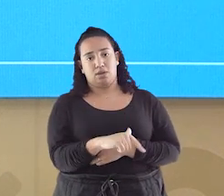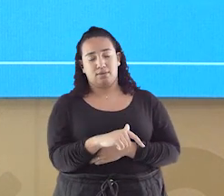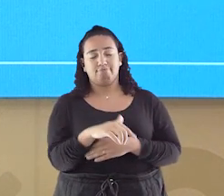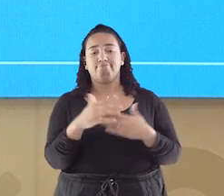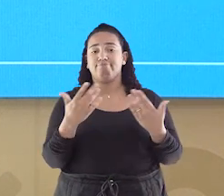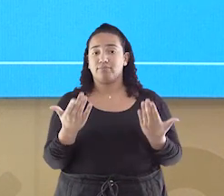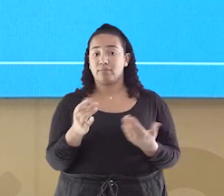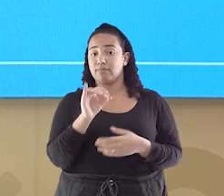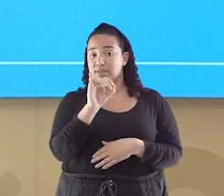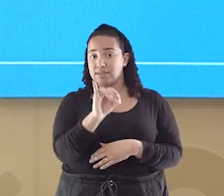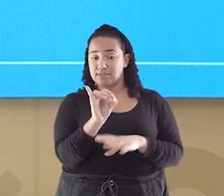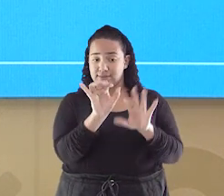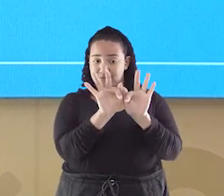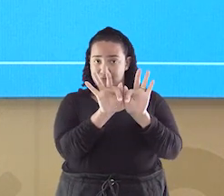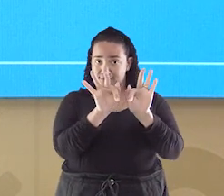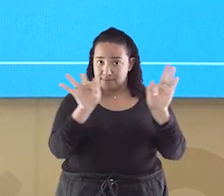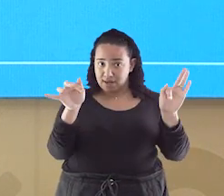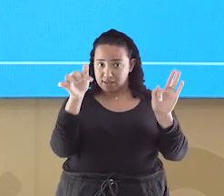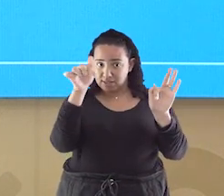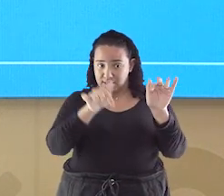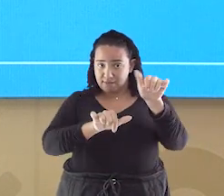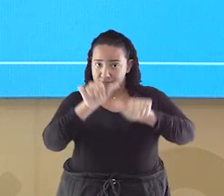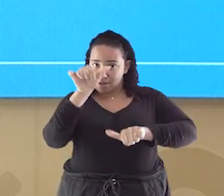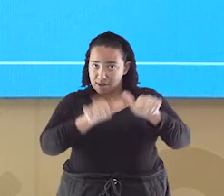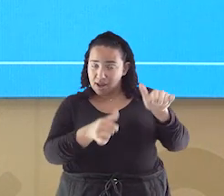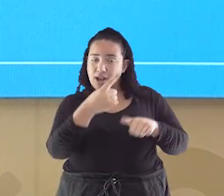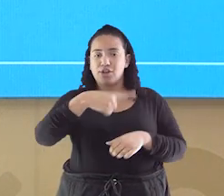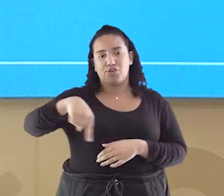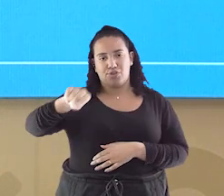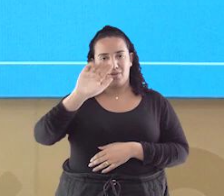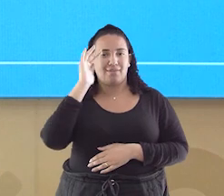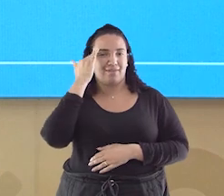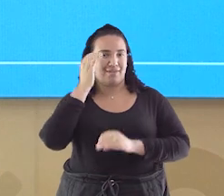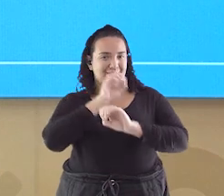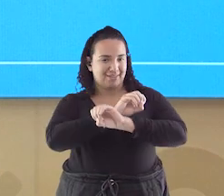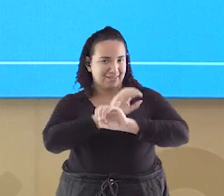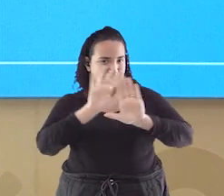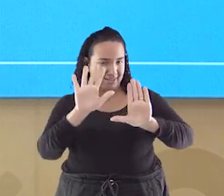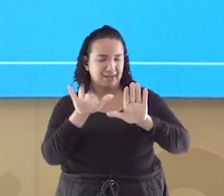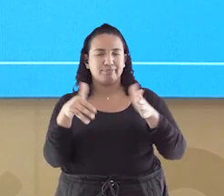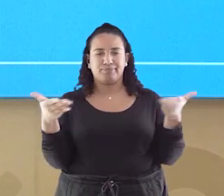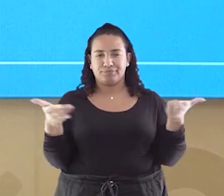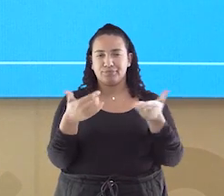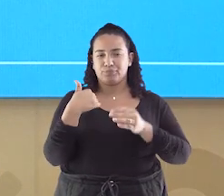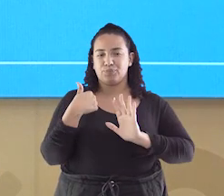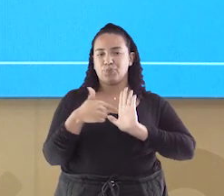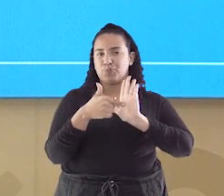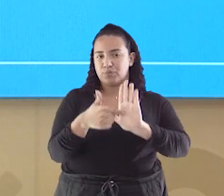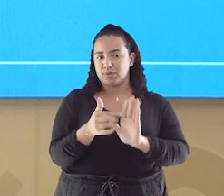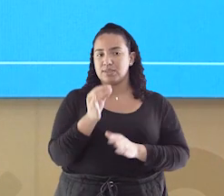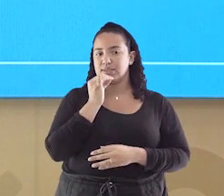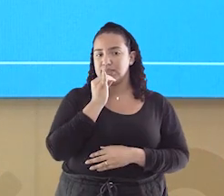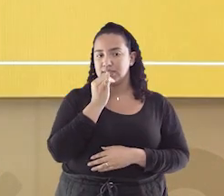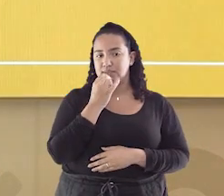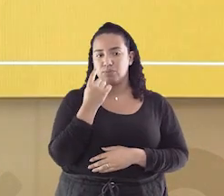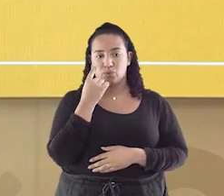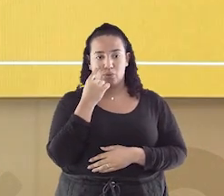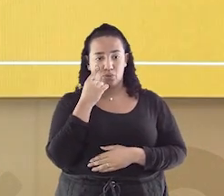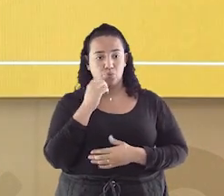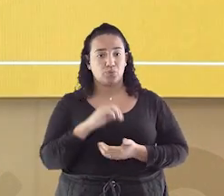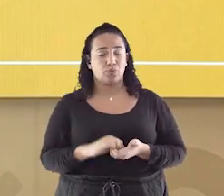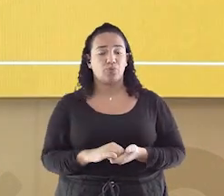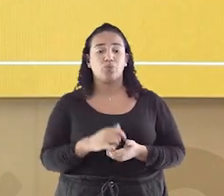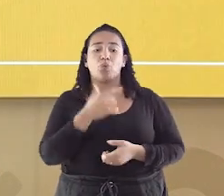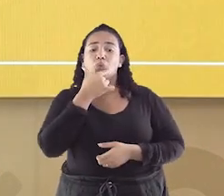quando analisamos elas em frases, em orações, que entendemos o seu valor. Vamos conferir nos exemplos? Olhem só